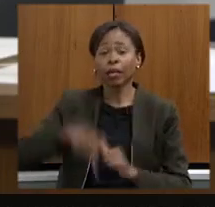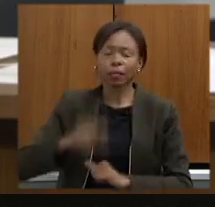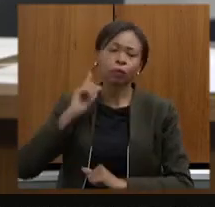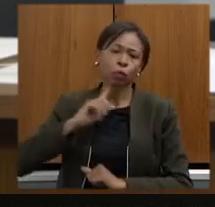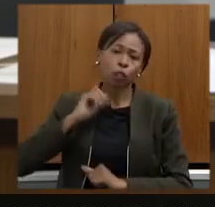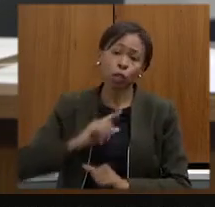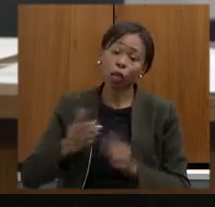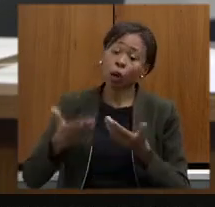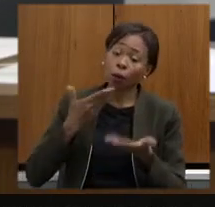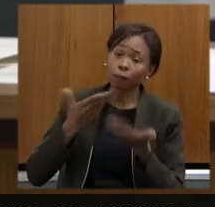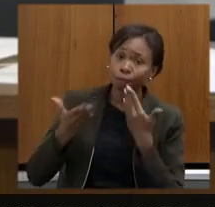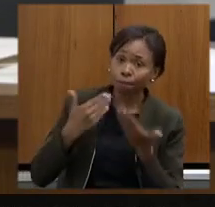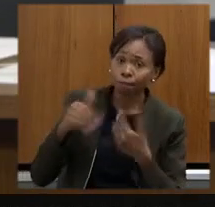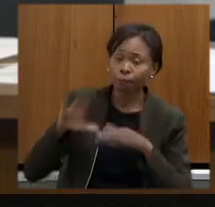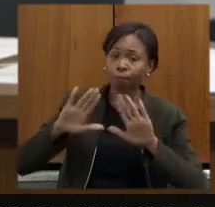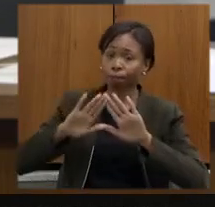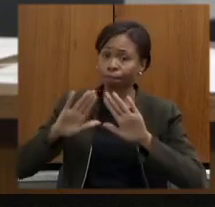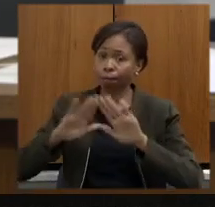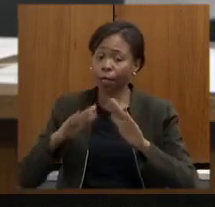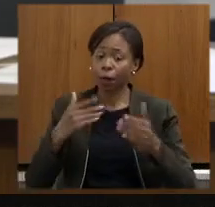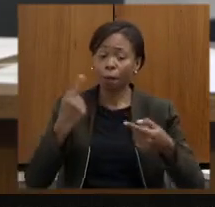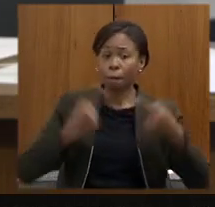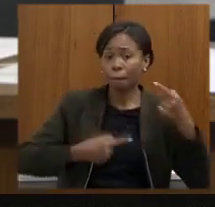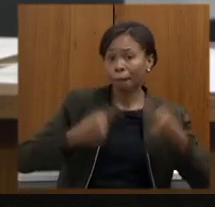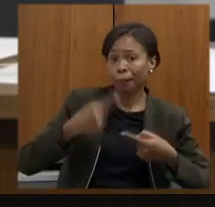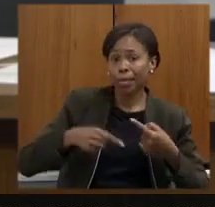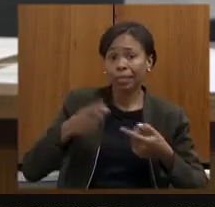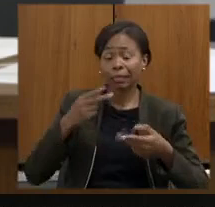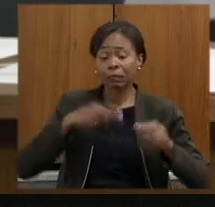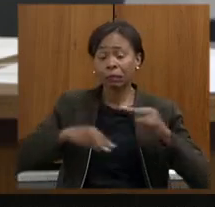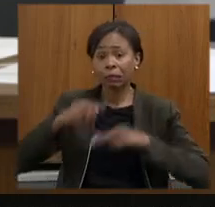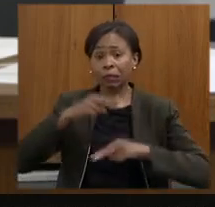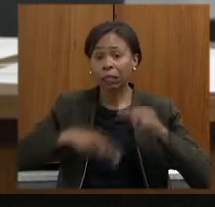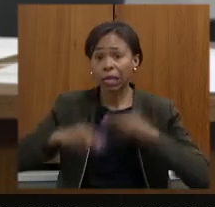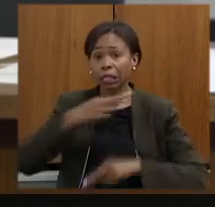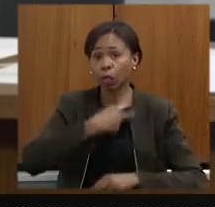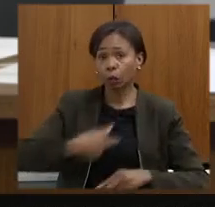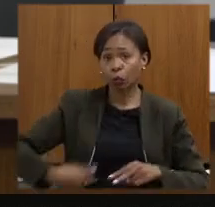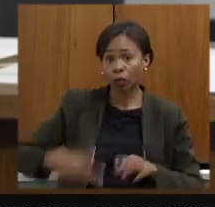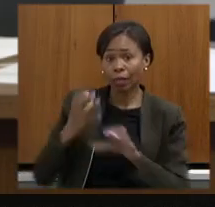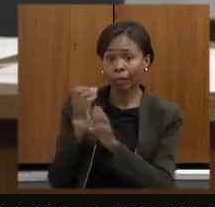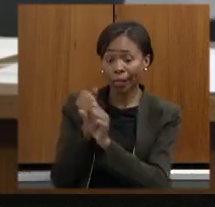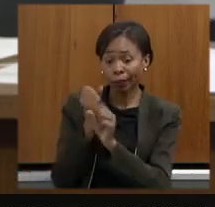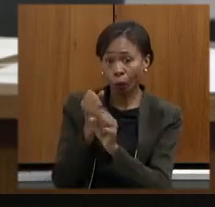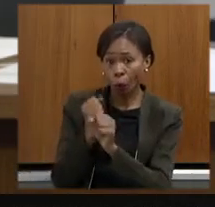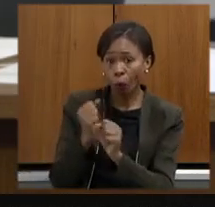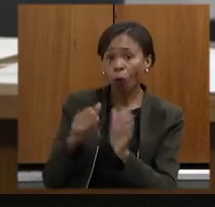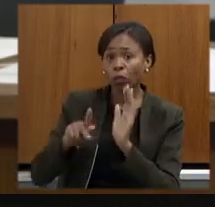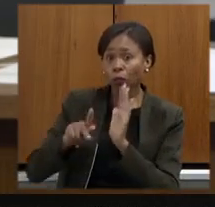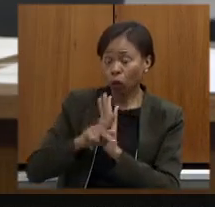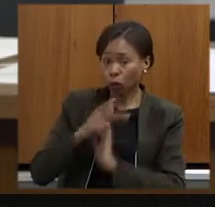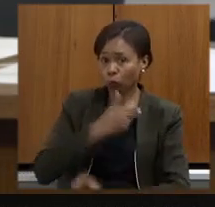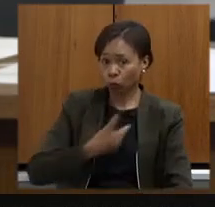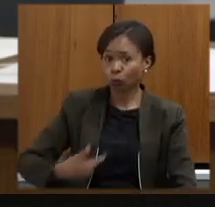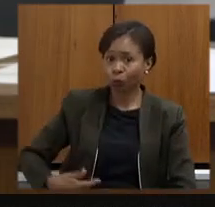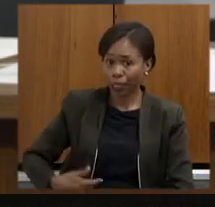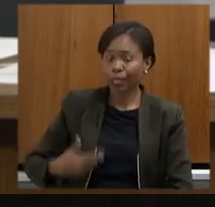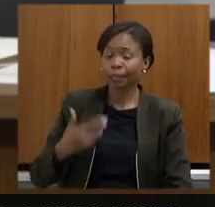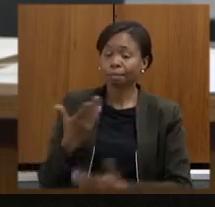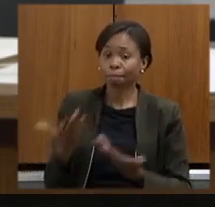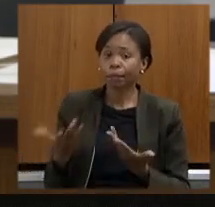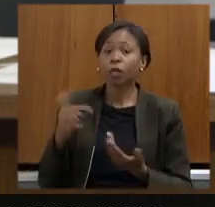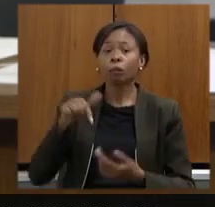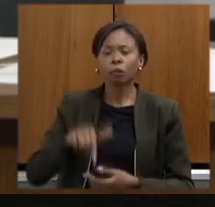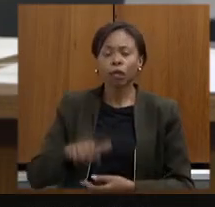diálogo com muita construção democrática né e análise republicana das contas públicas o nosso estado deixar Minas Gerais em condição